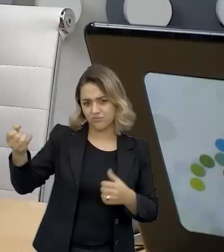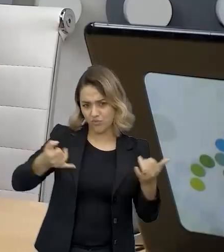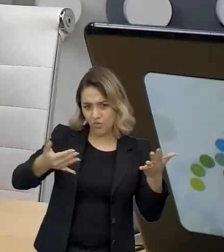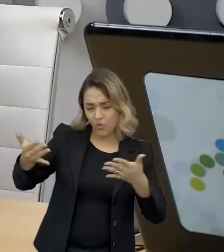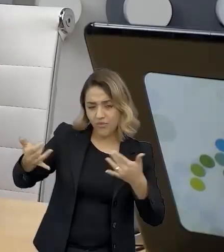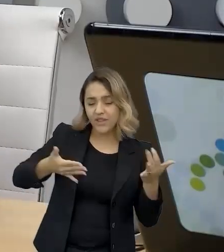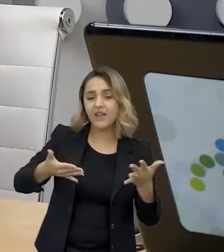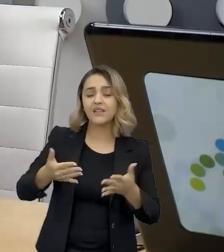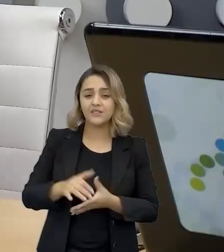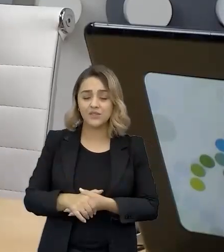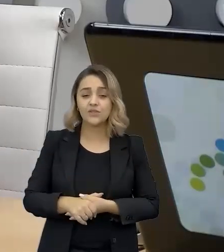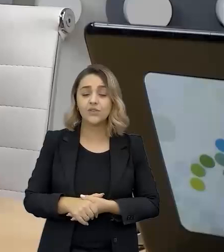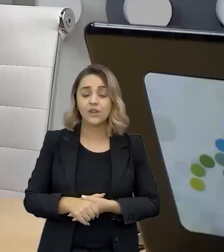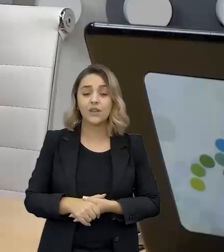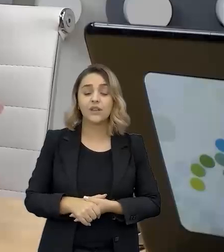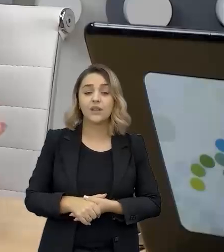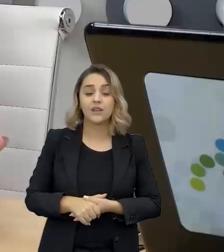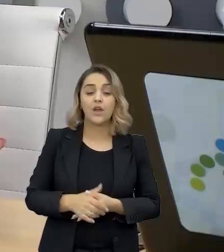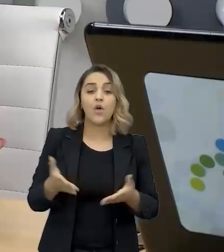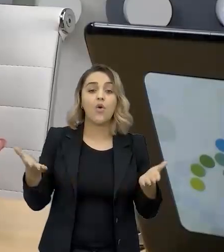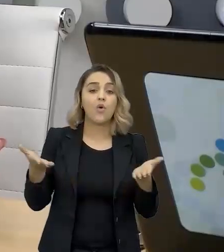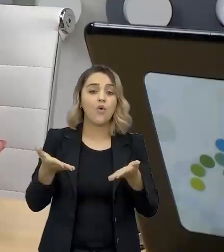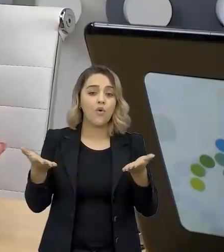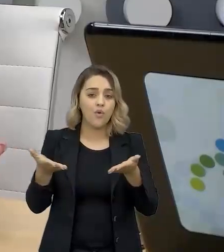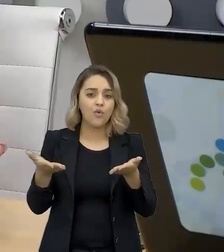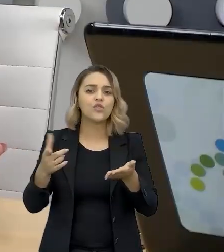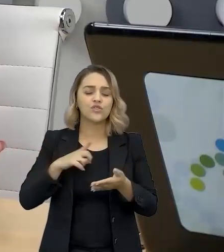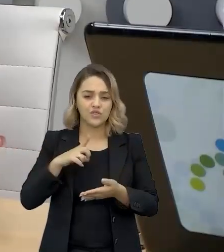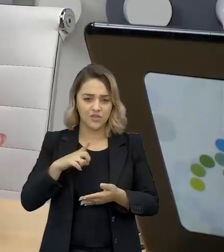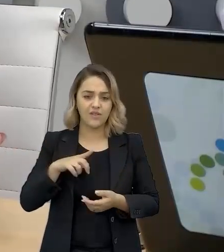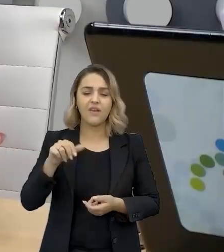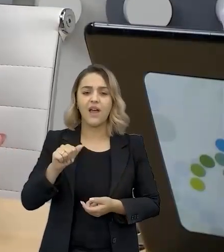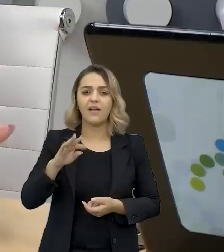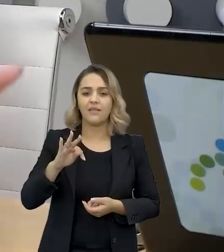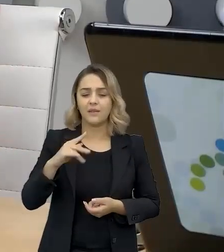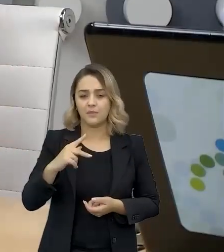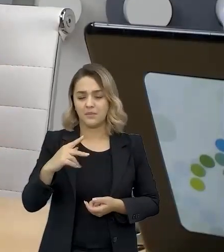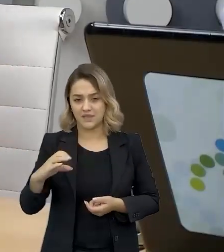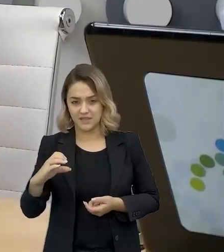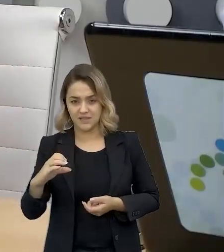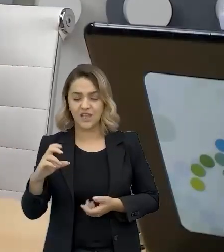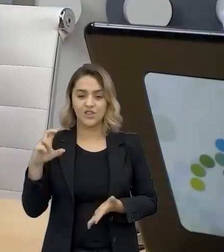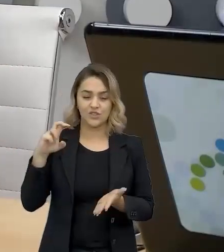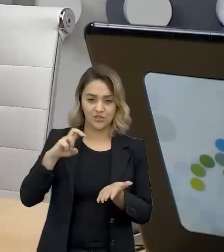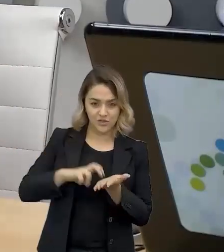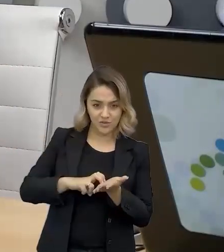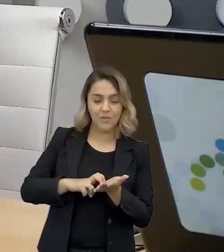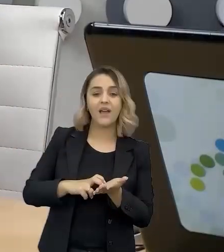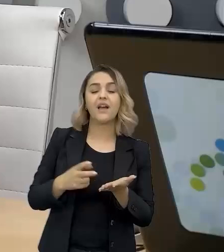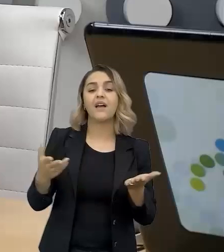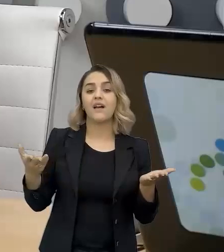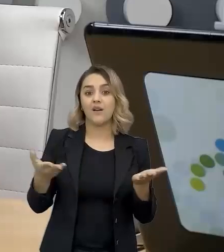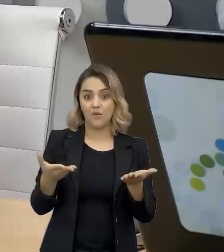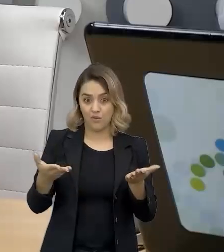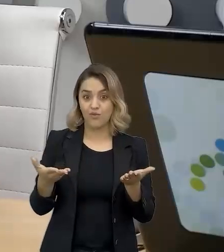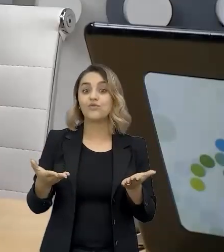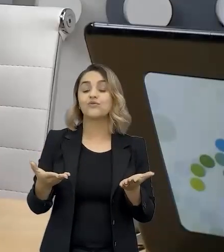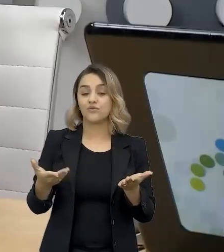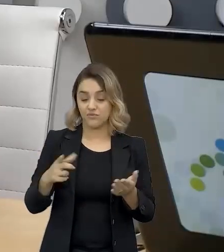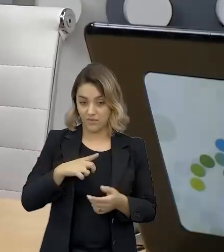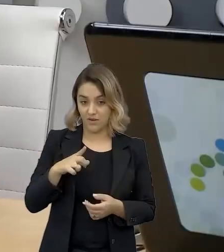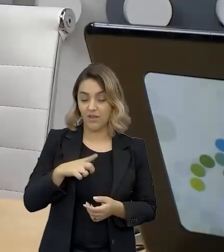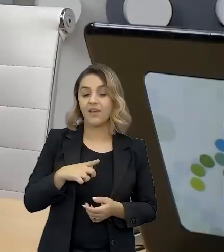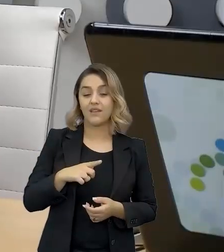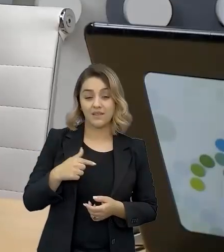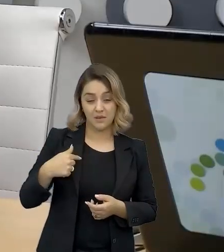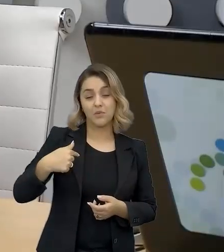Então, eu falo para vocês, hoje já teve um ATPC sobre isso de manhã, né? Tá tendo hoje, semana que vem eu acredito que